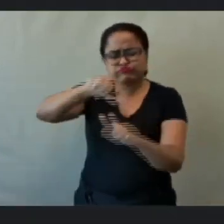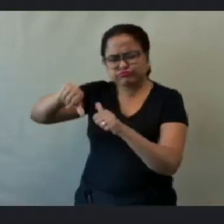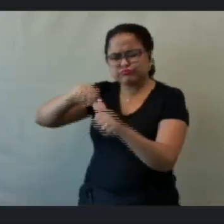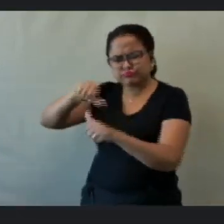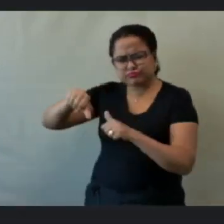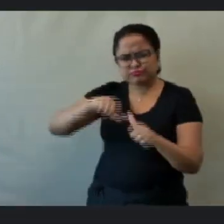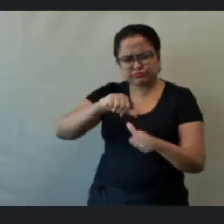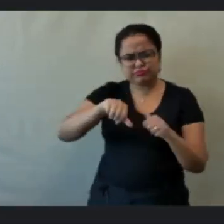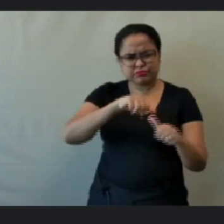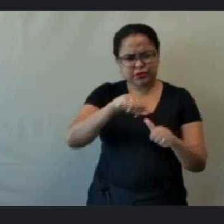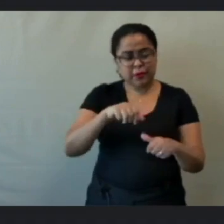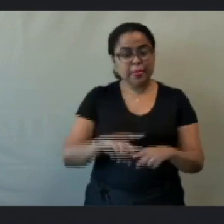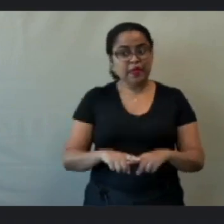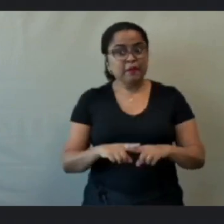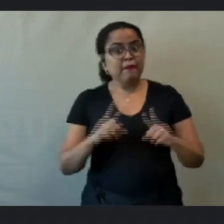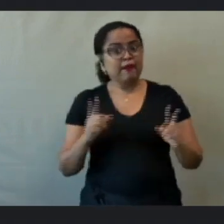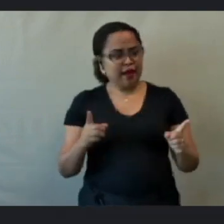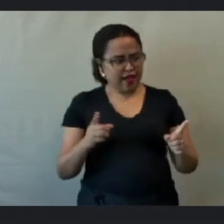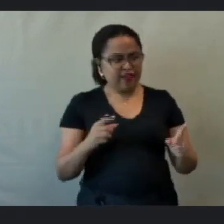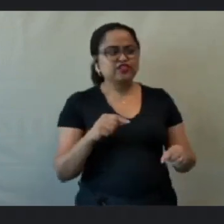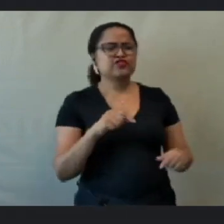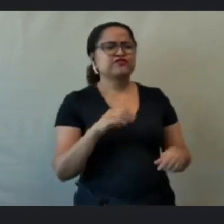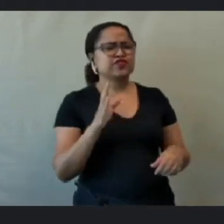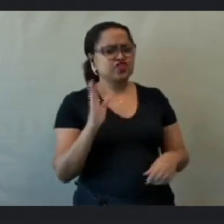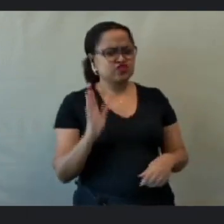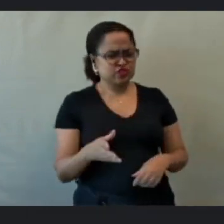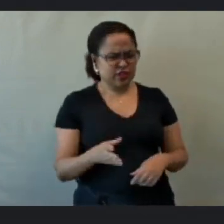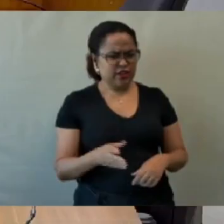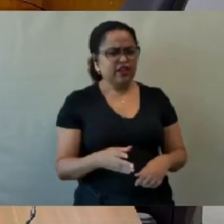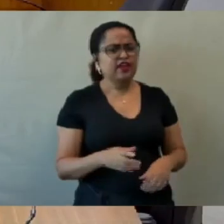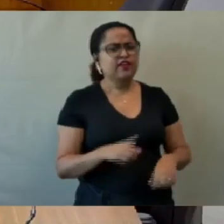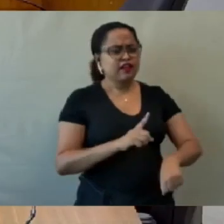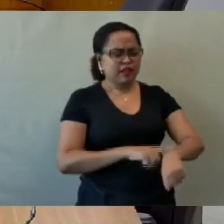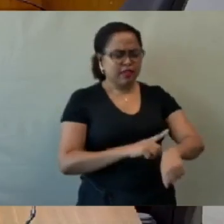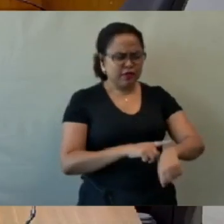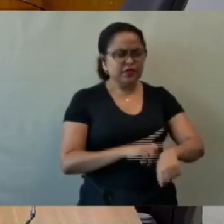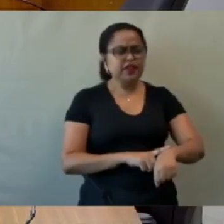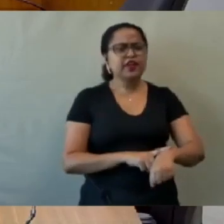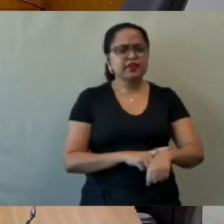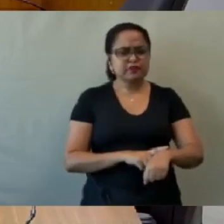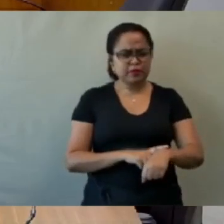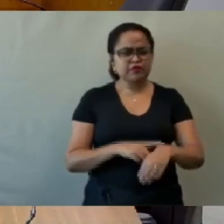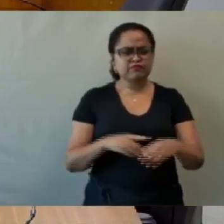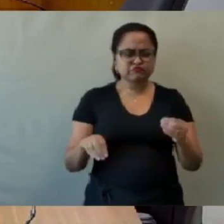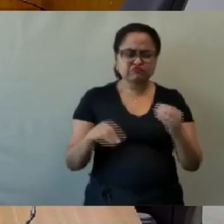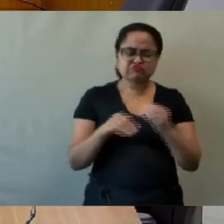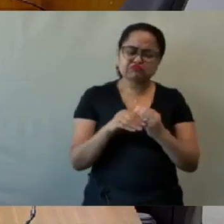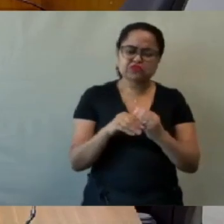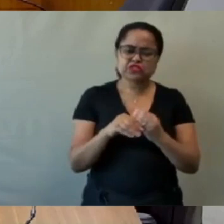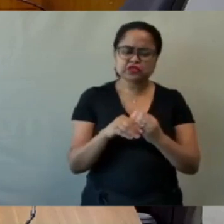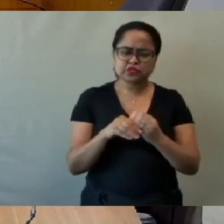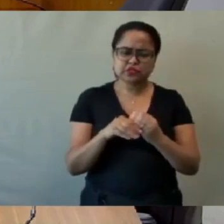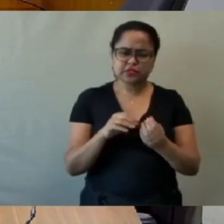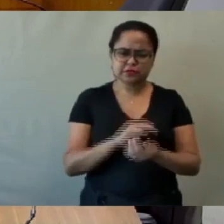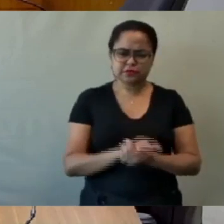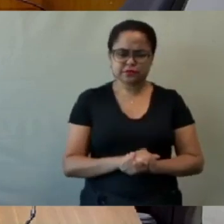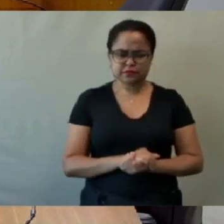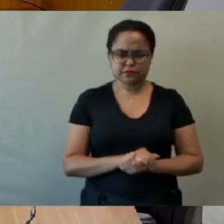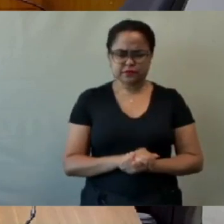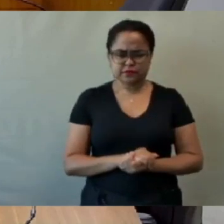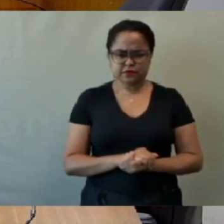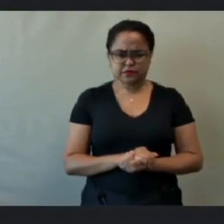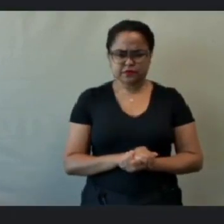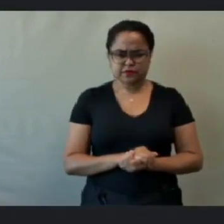deu tempo, né, Marcela? Nós que estamos na comissão, já deu tempo de associar. Finalidade. A Aloide não é